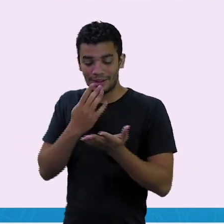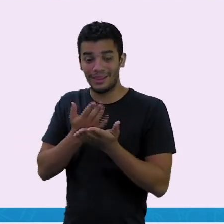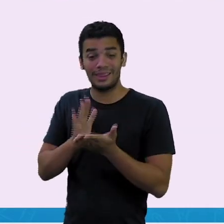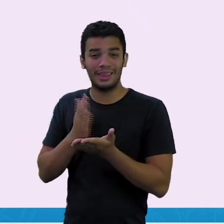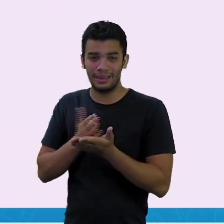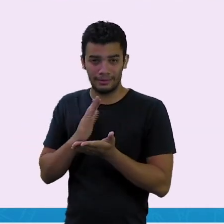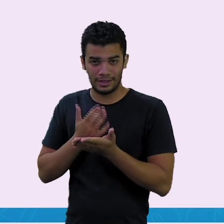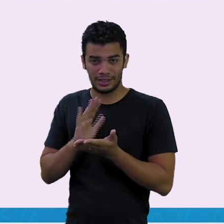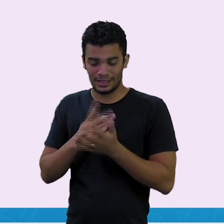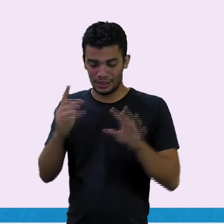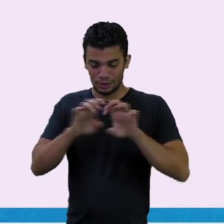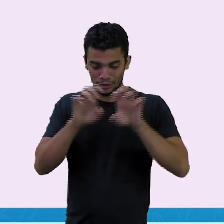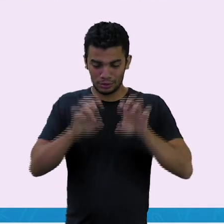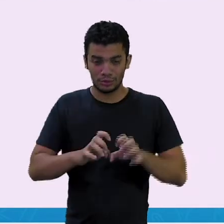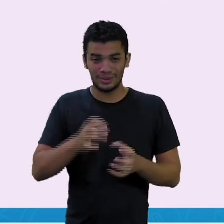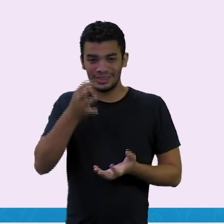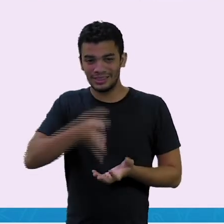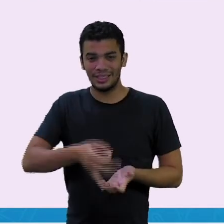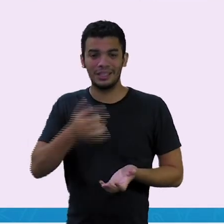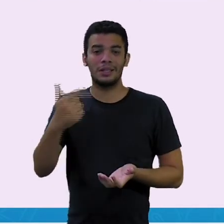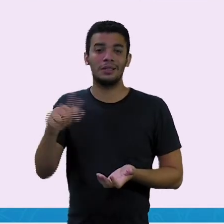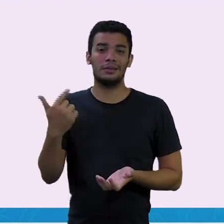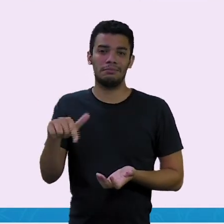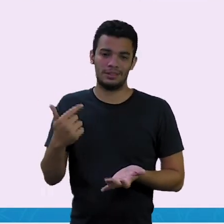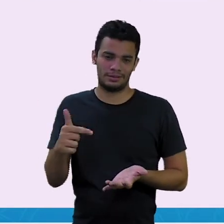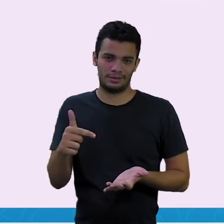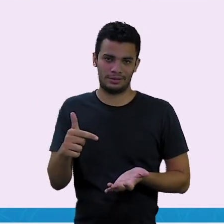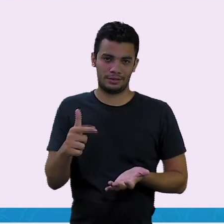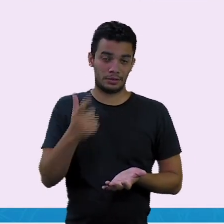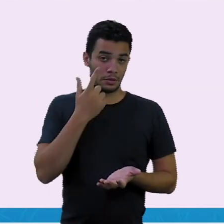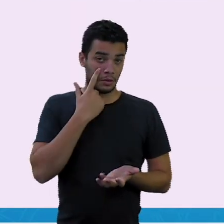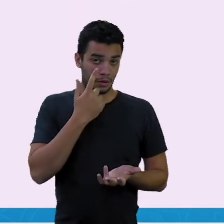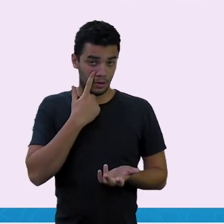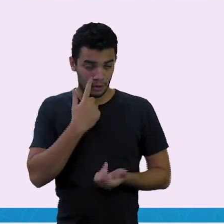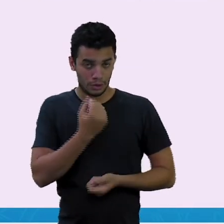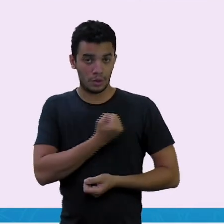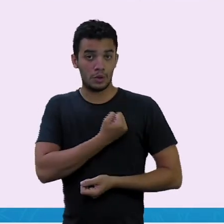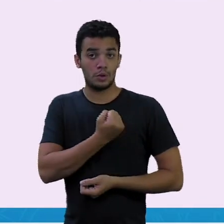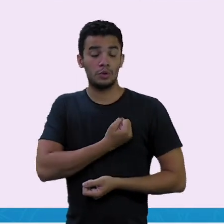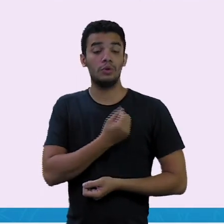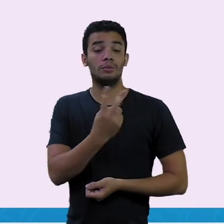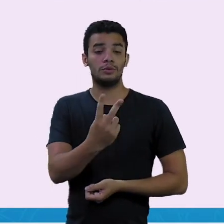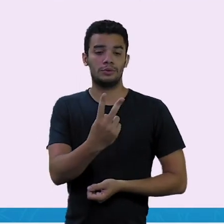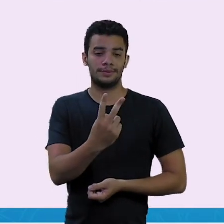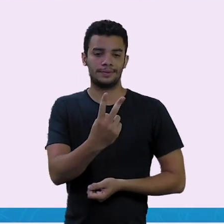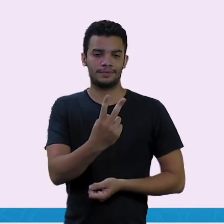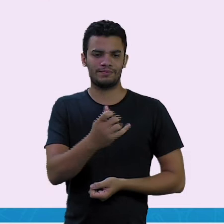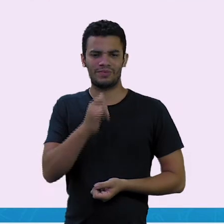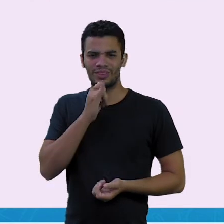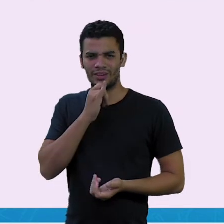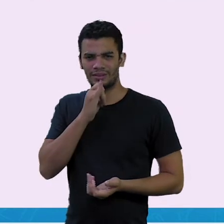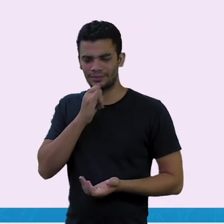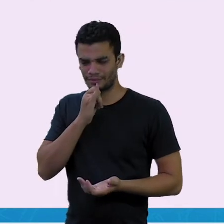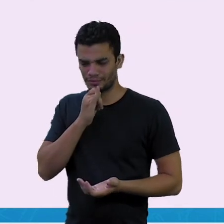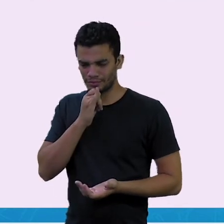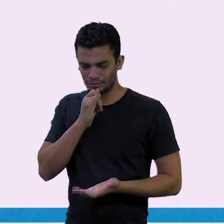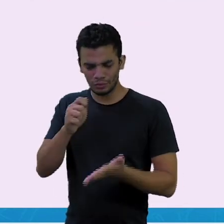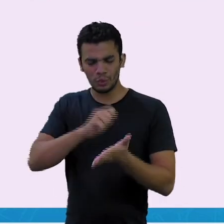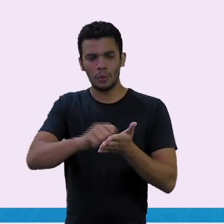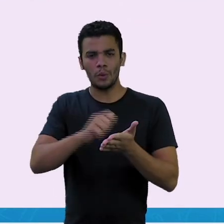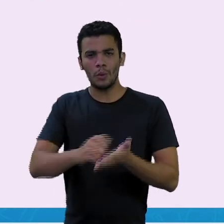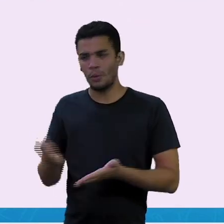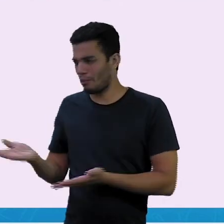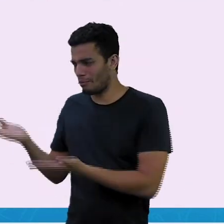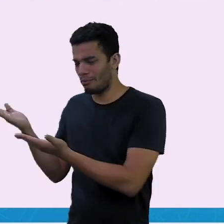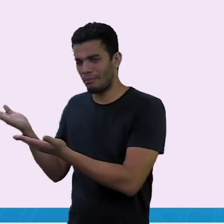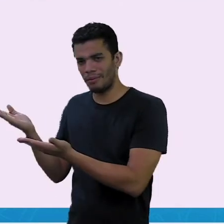então para o número 2? O número 2 pergunta: esse bilhete faz algum sentido?